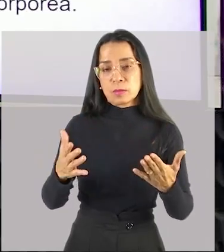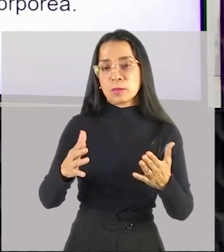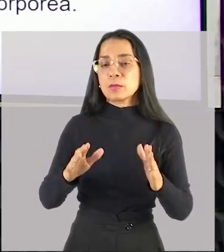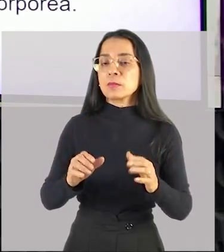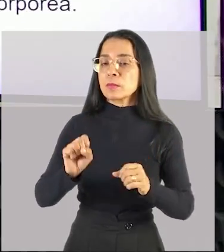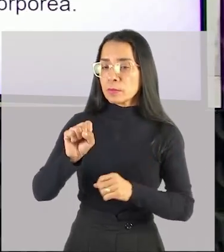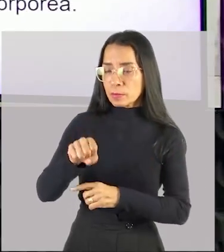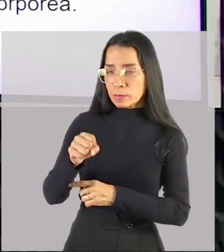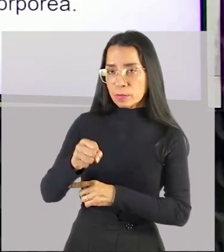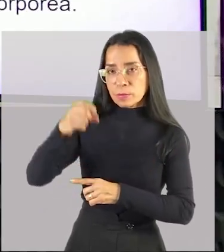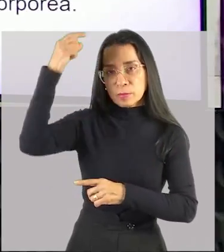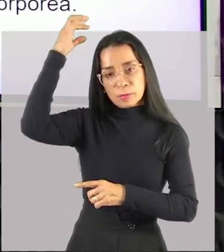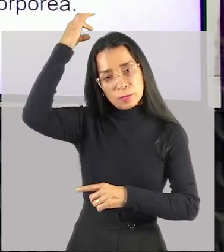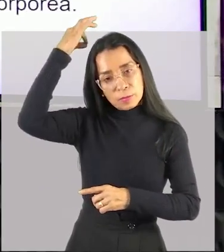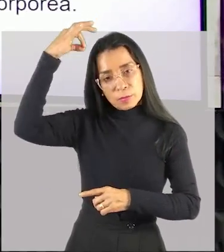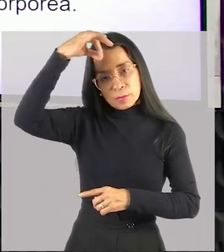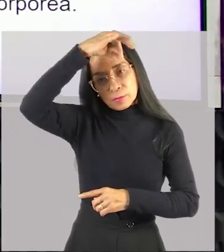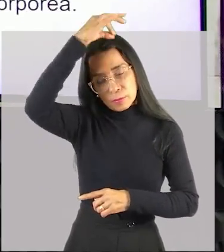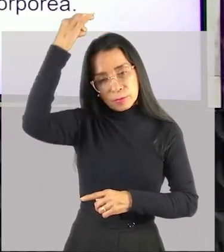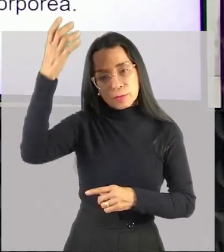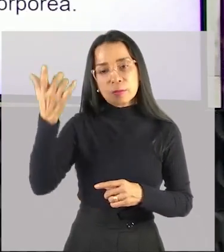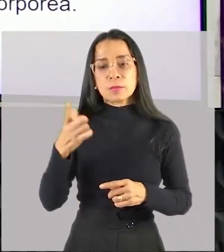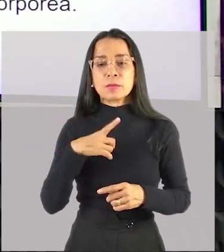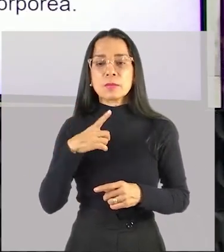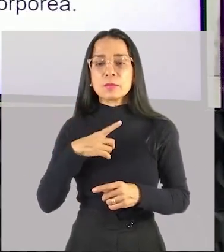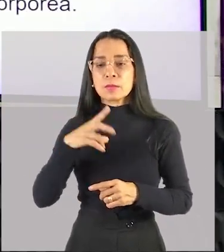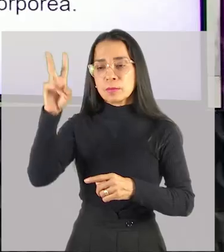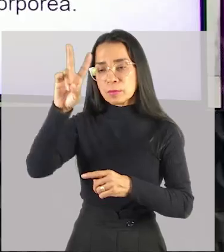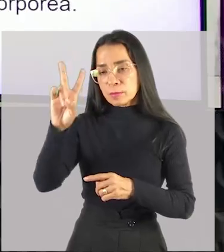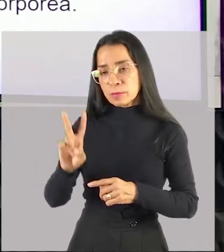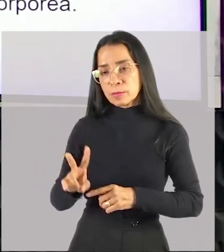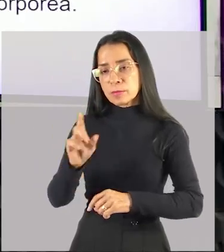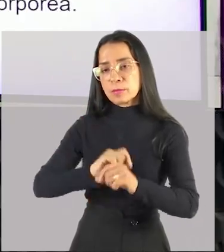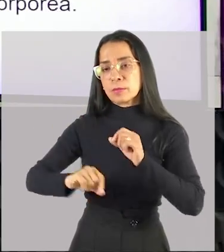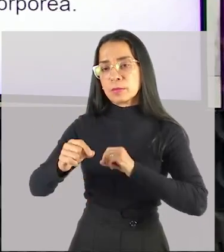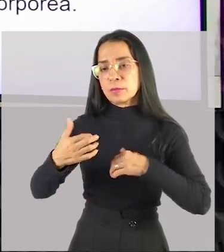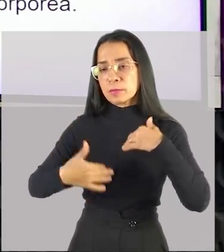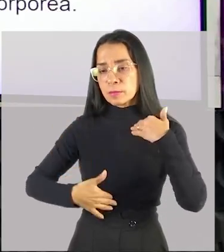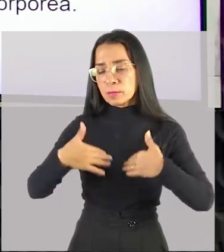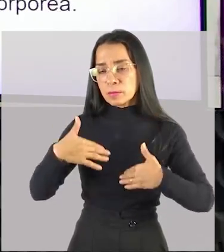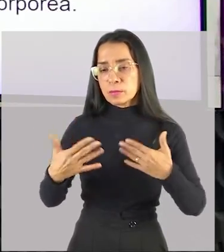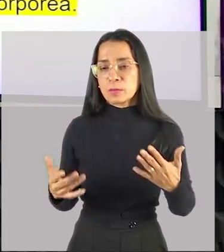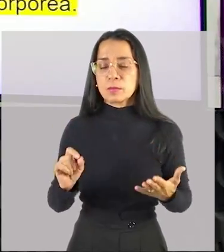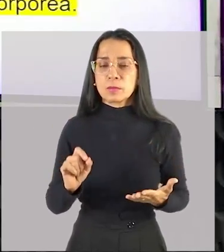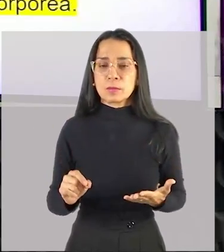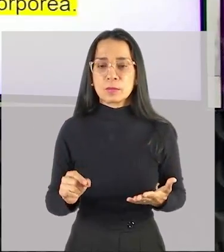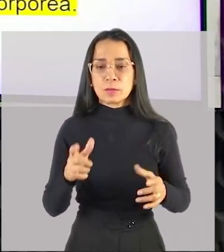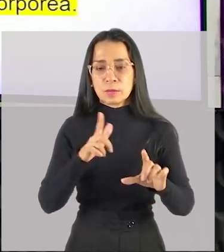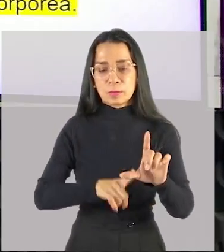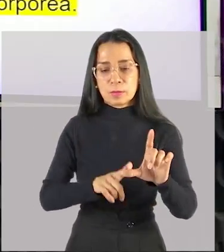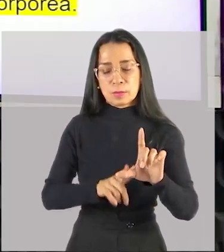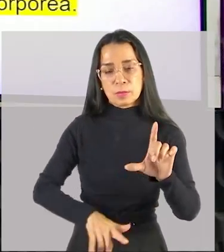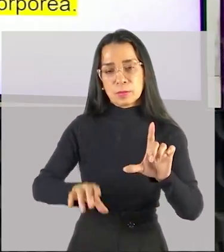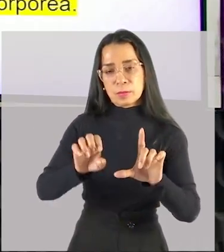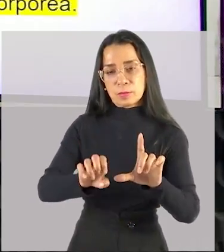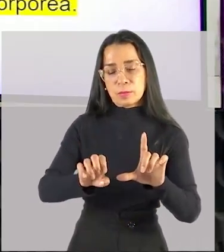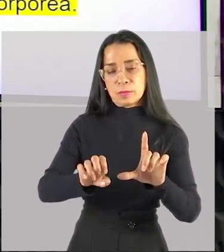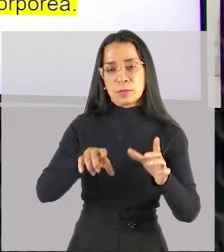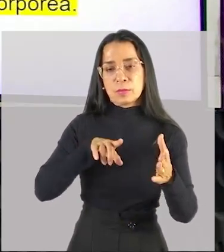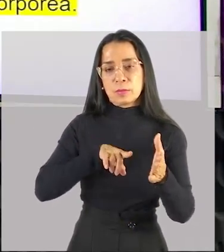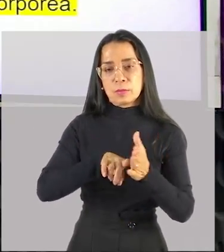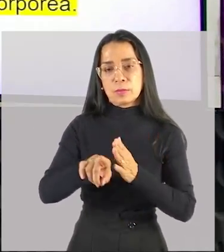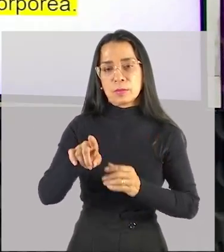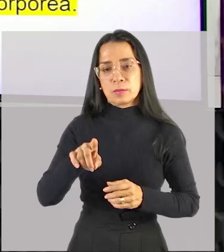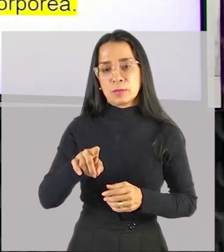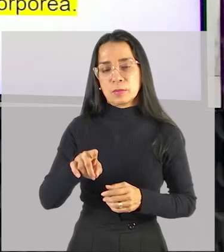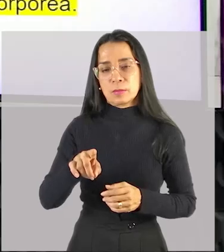ao espírito. Então, sim, há uma desvalorização da materialidade corpórea. Então, letra E, questão